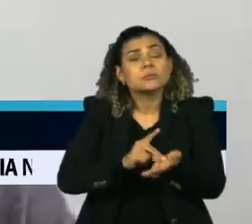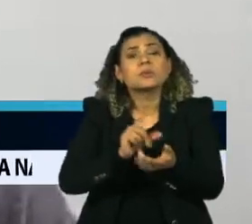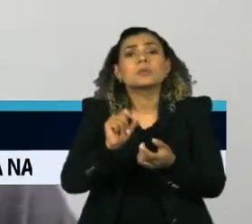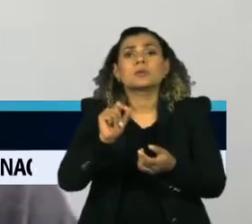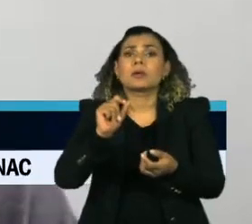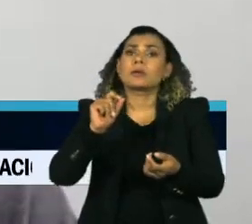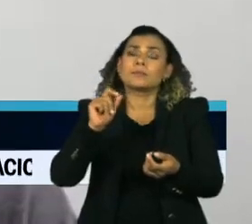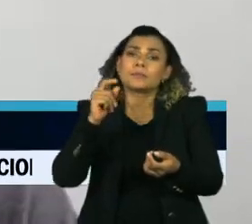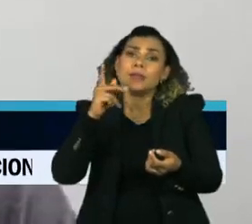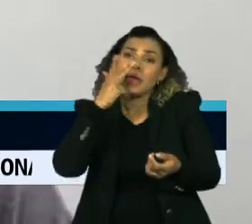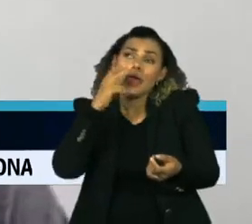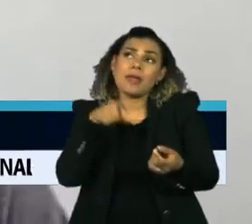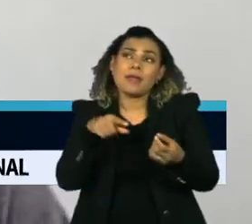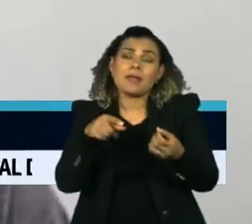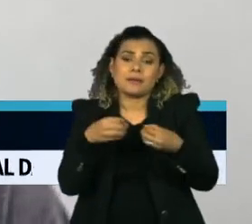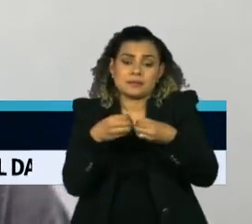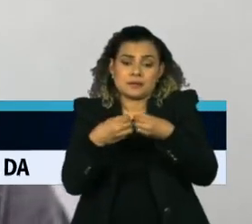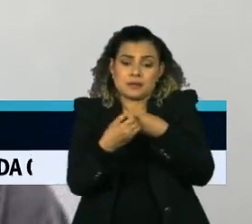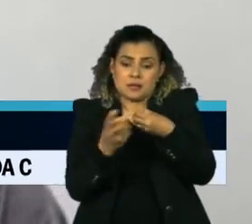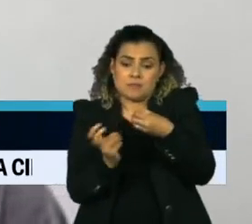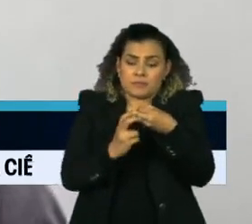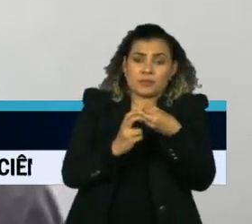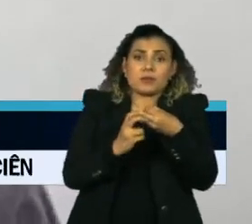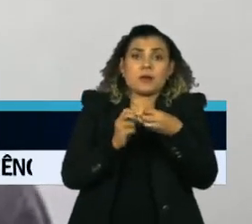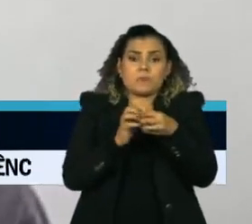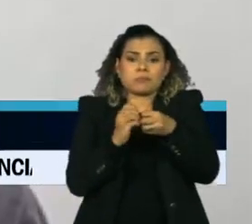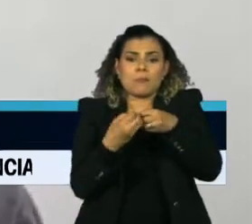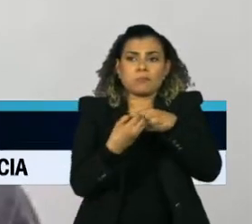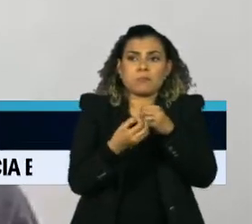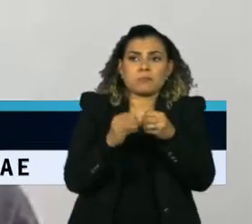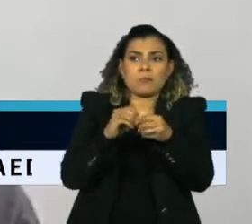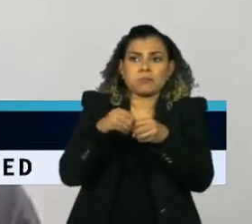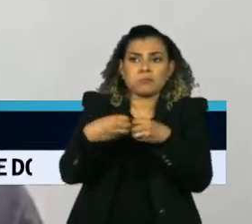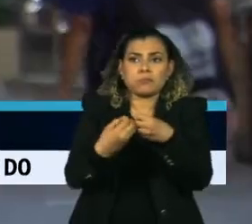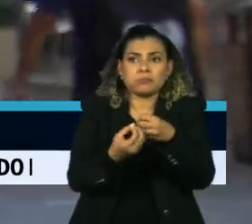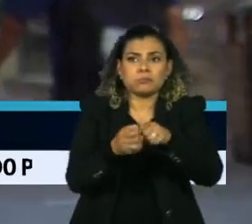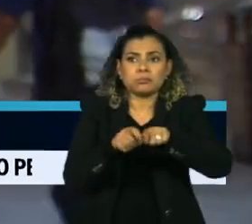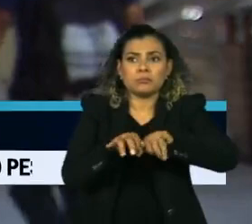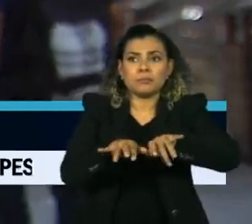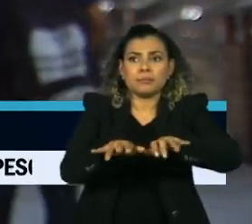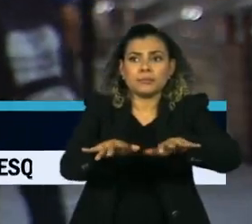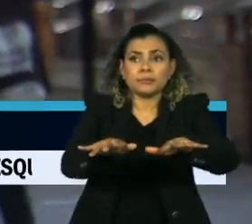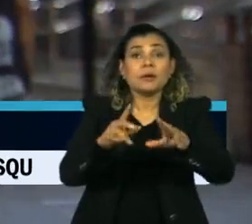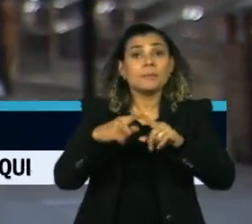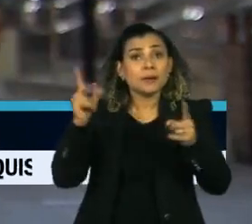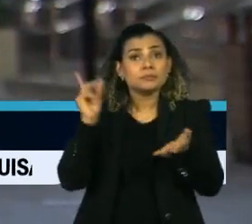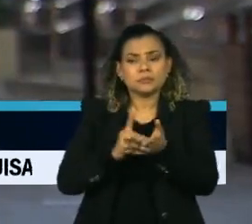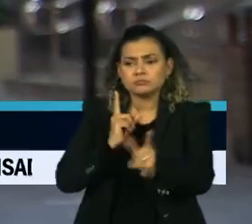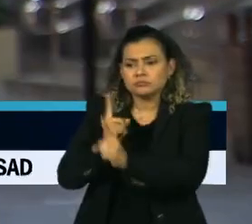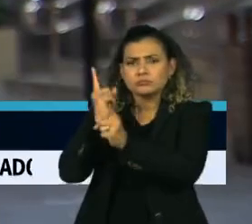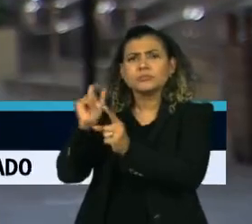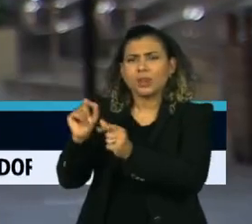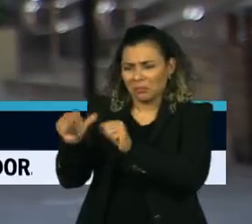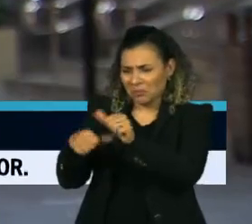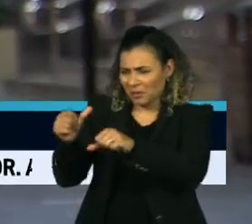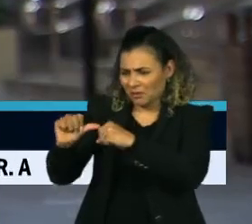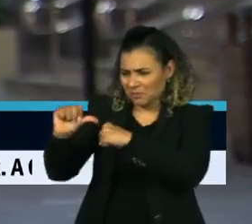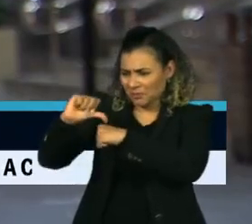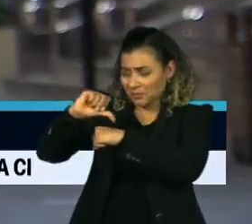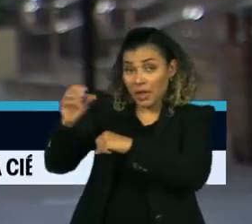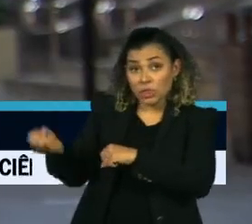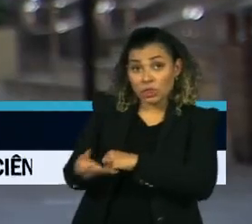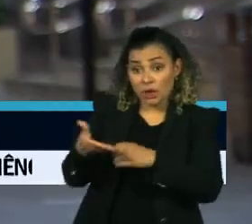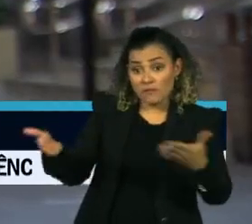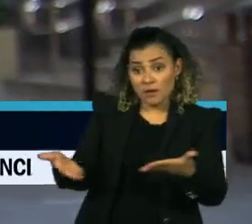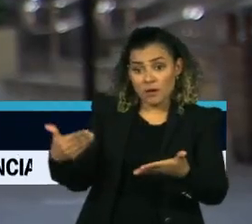provavelmente um receptor celular e com isso poder ter um padrão de disseminação aumentada como a descoberta em diante é